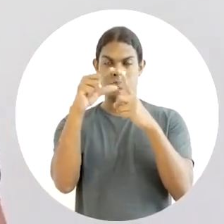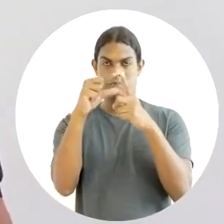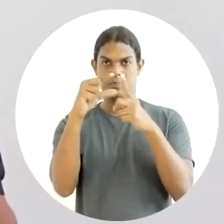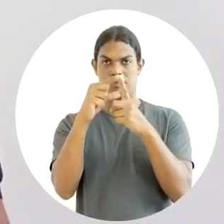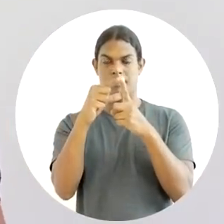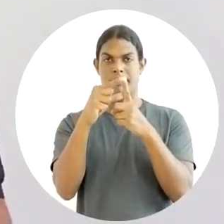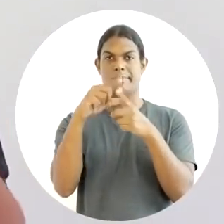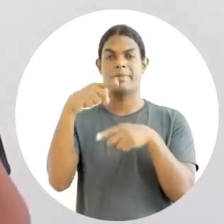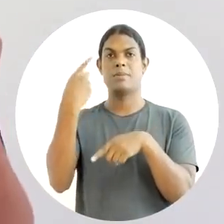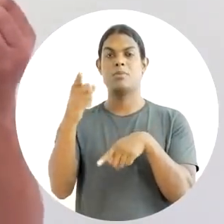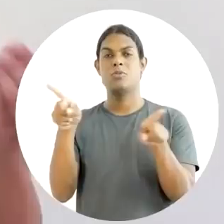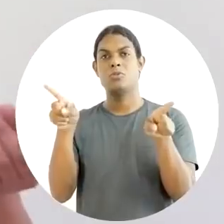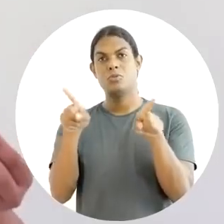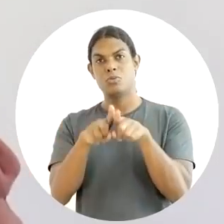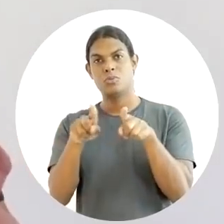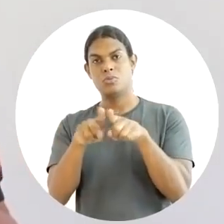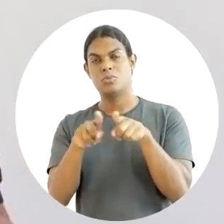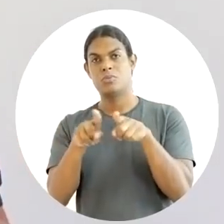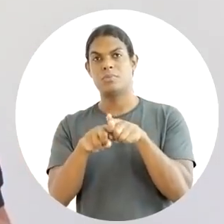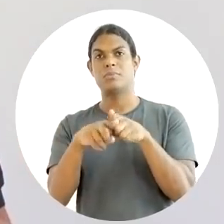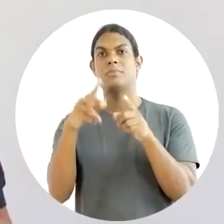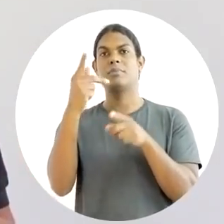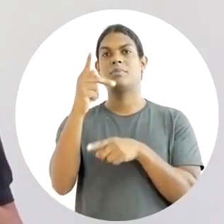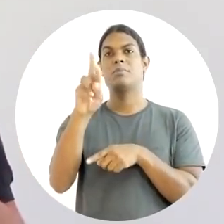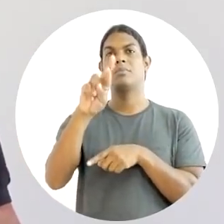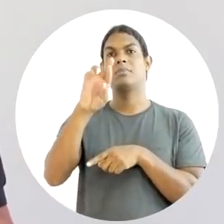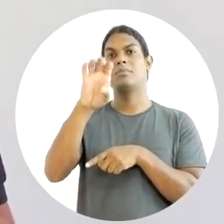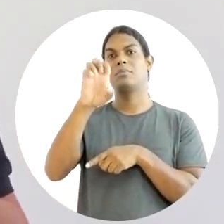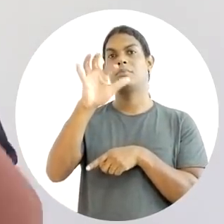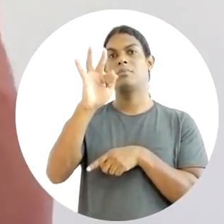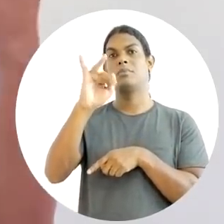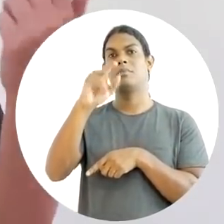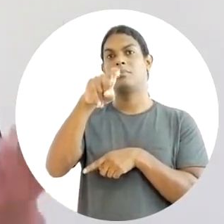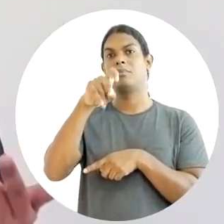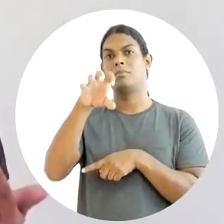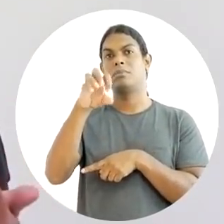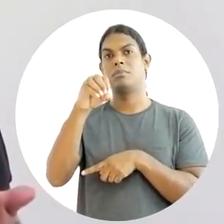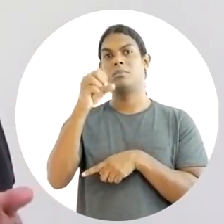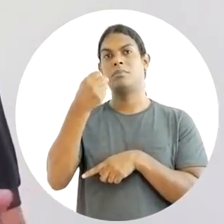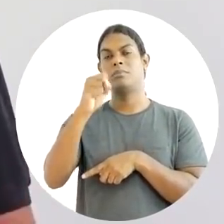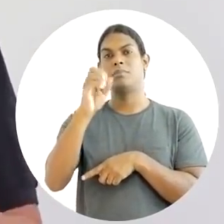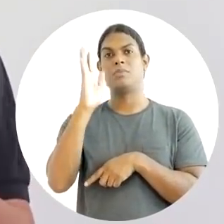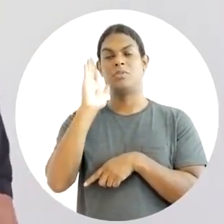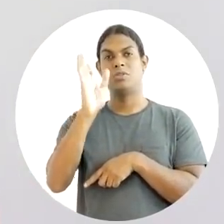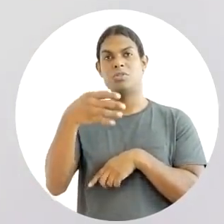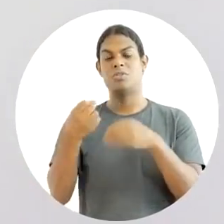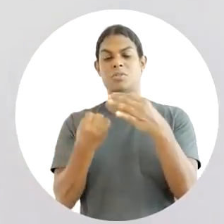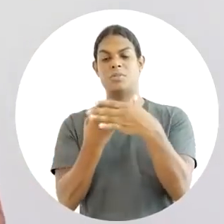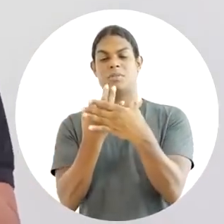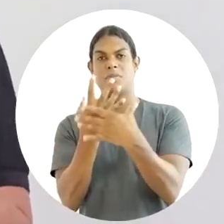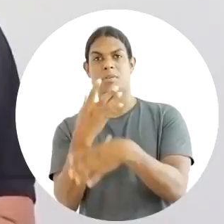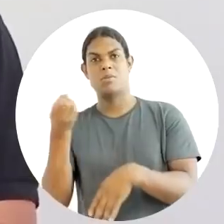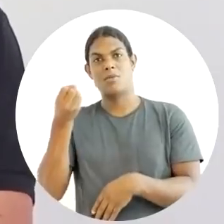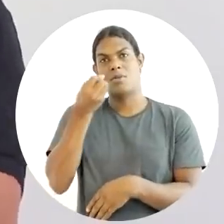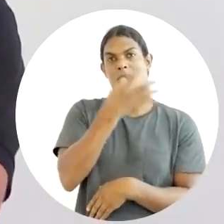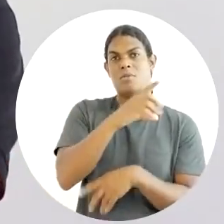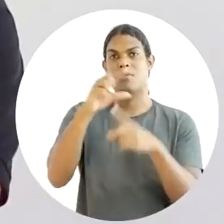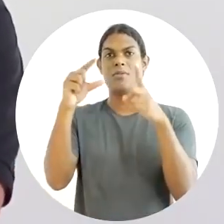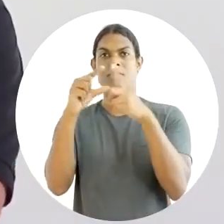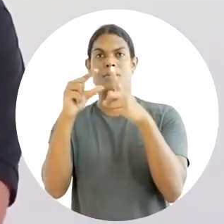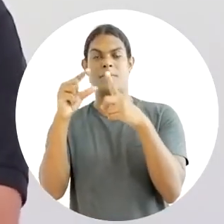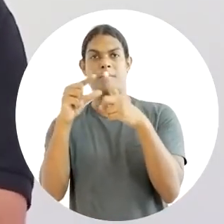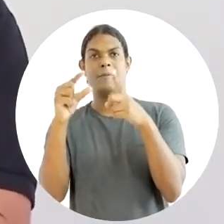um início, um comecinho, um prefixo a essa palavra, você já cria uma segunda palavra. E você juntando